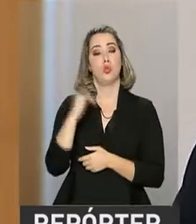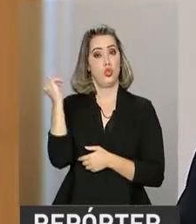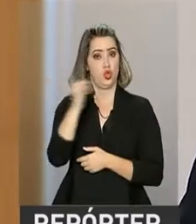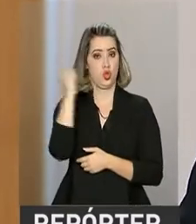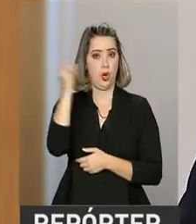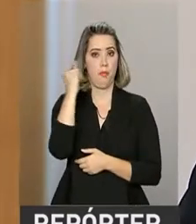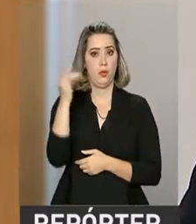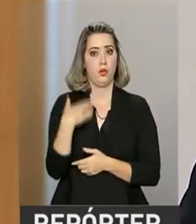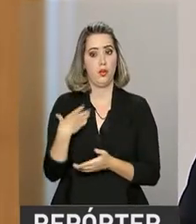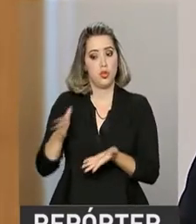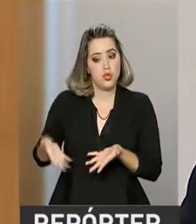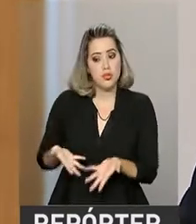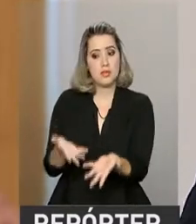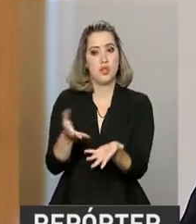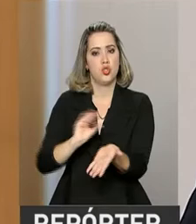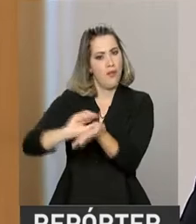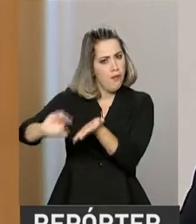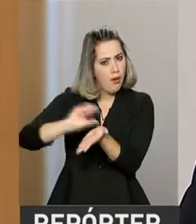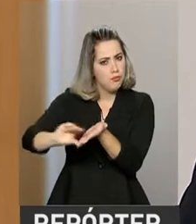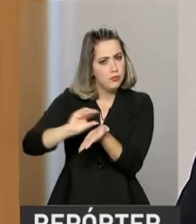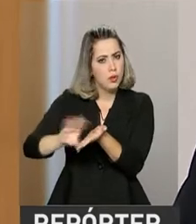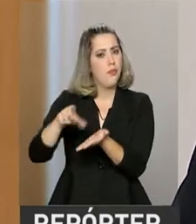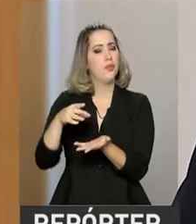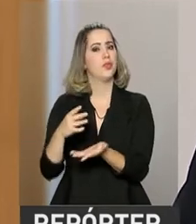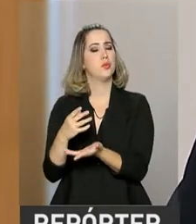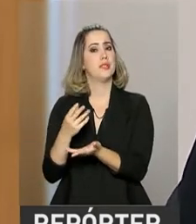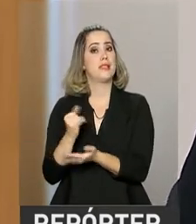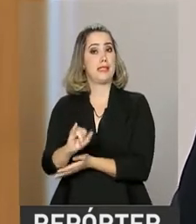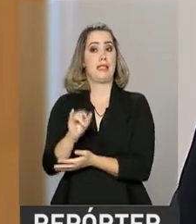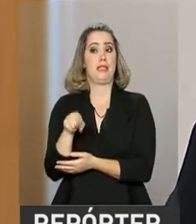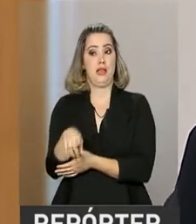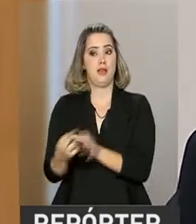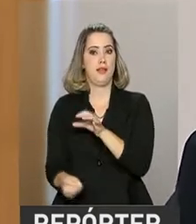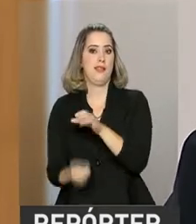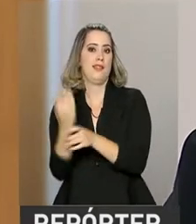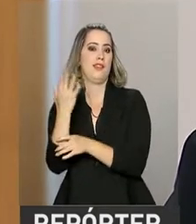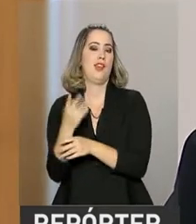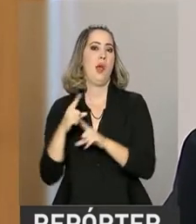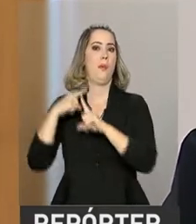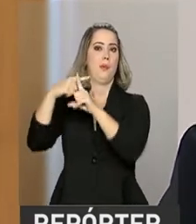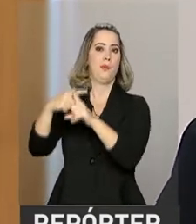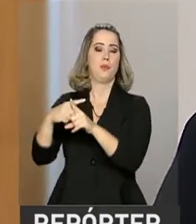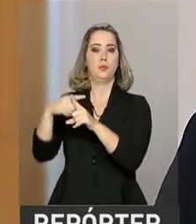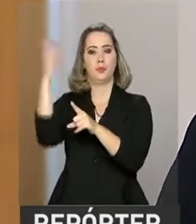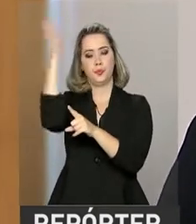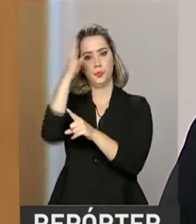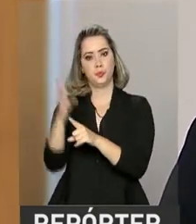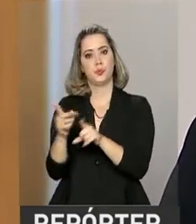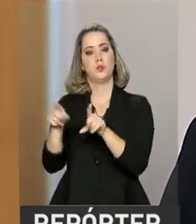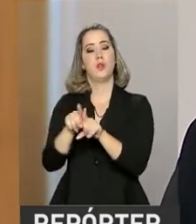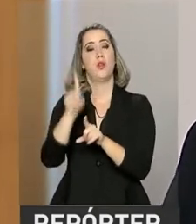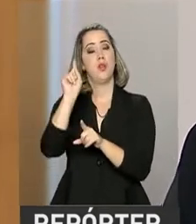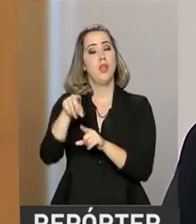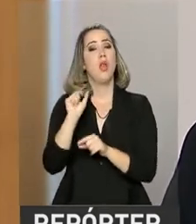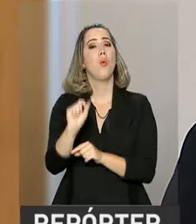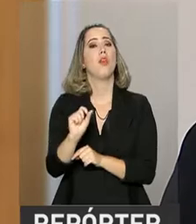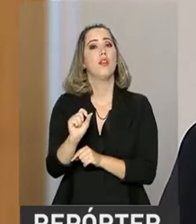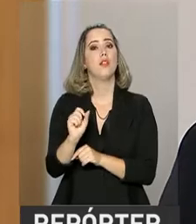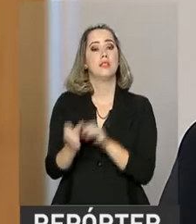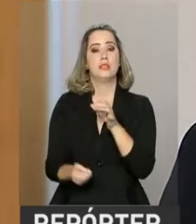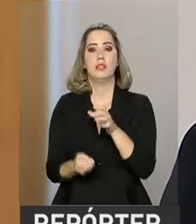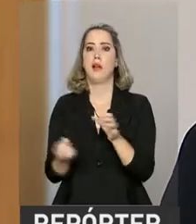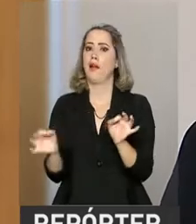incentivar os investimentos portanto capital se ele produzir um efeito positivo para o país o efeito positivo é precisamente